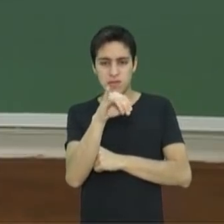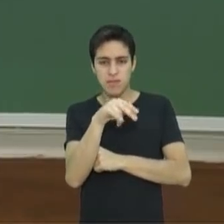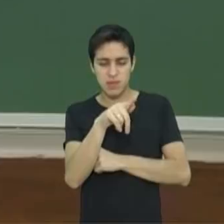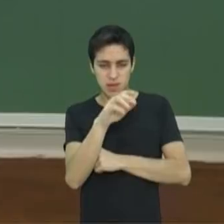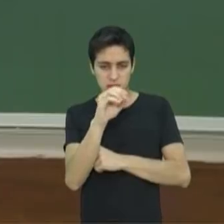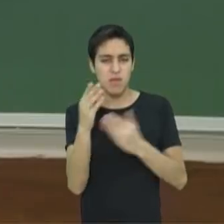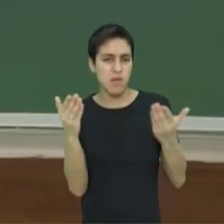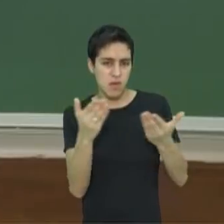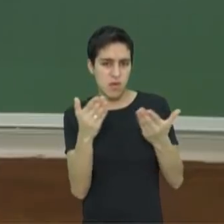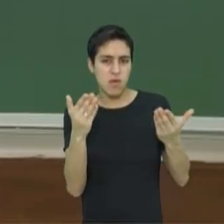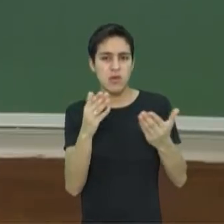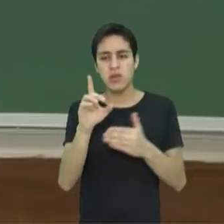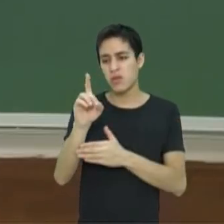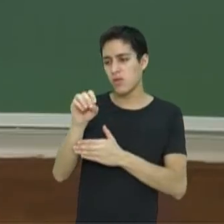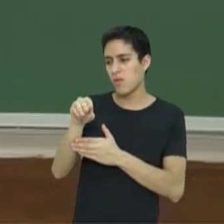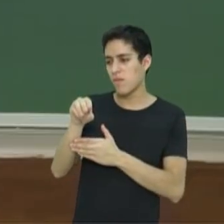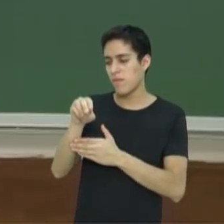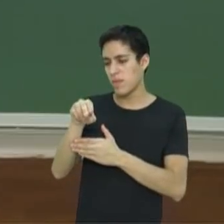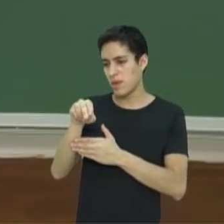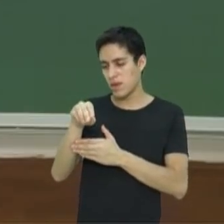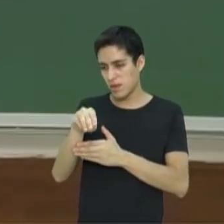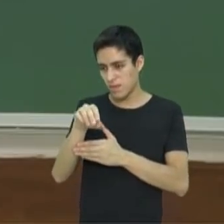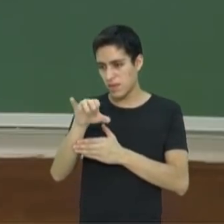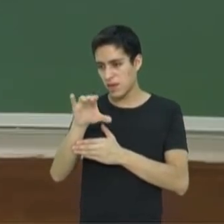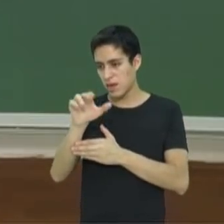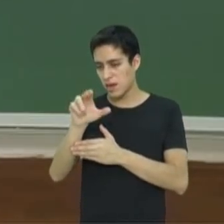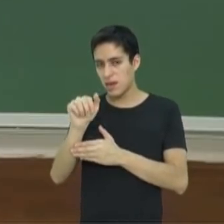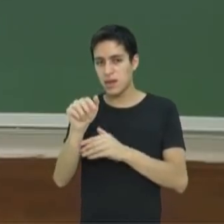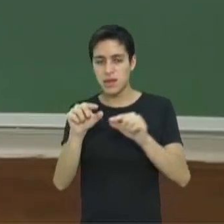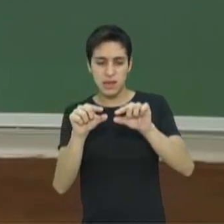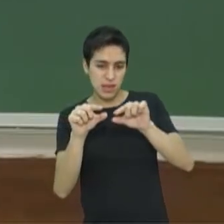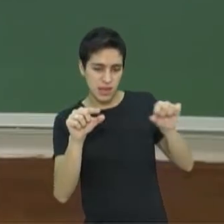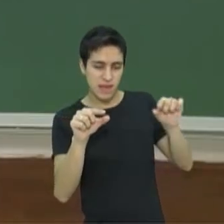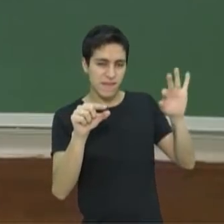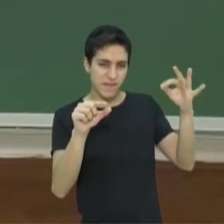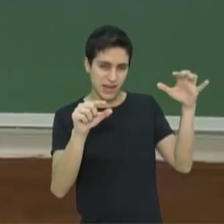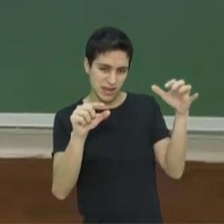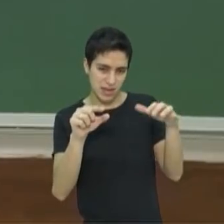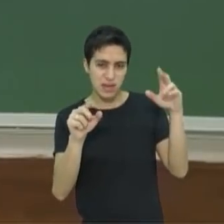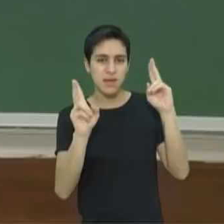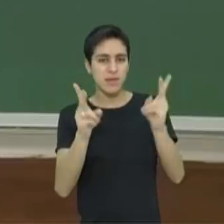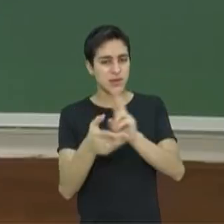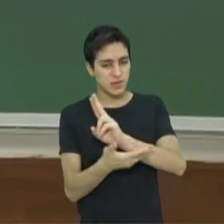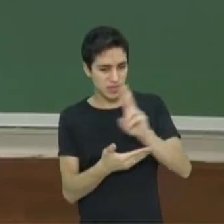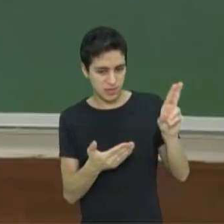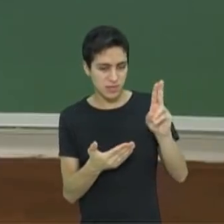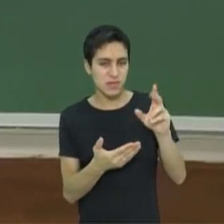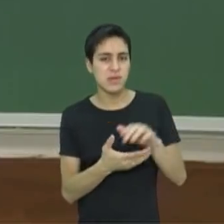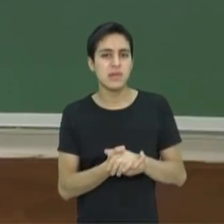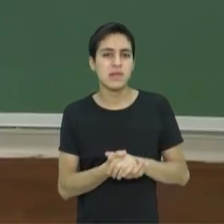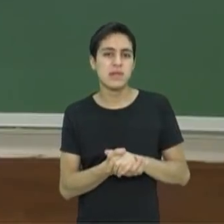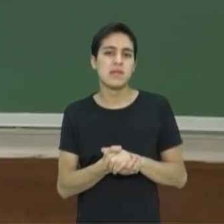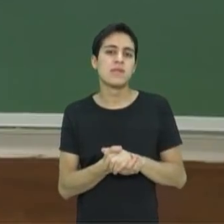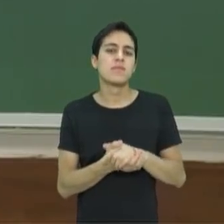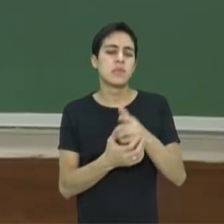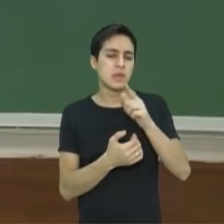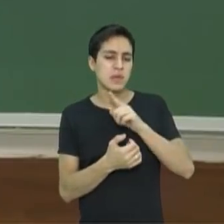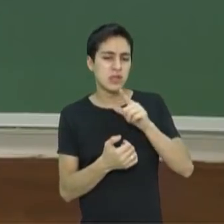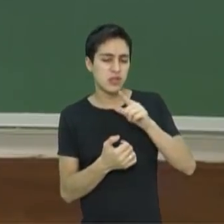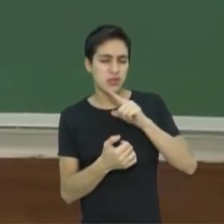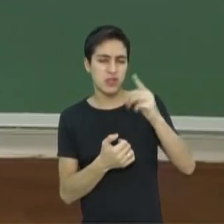hoje o que é a República Dominicana e a parte francesa é chamada com o mesmo nome em francês. Só que tinham dois